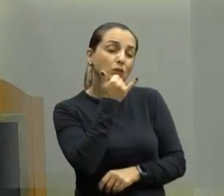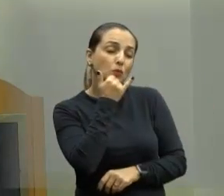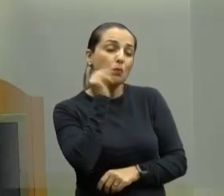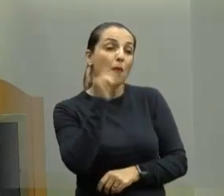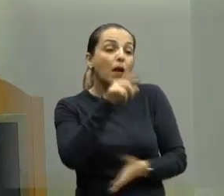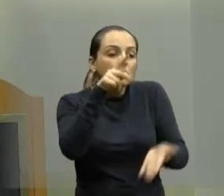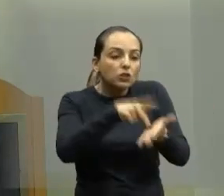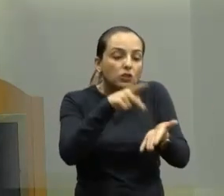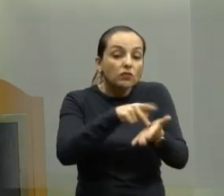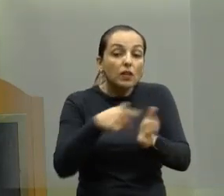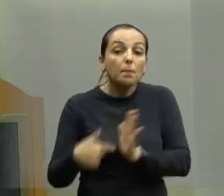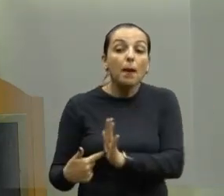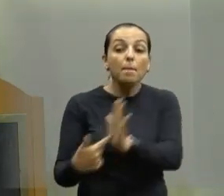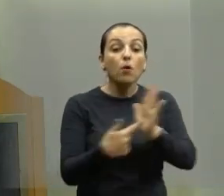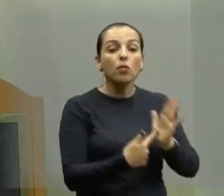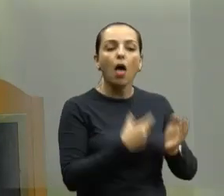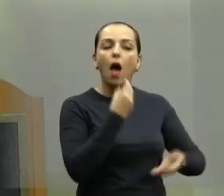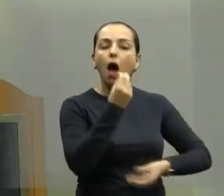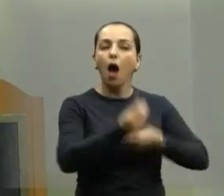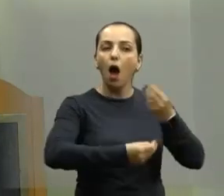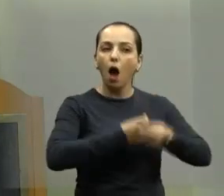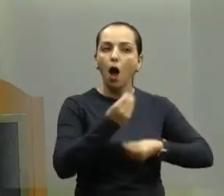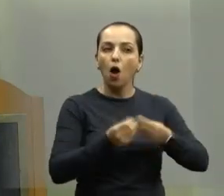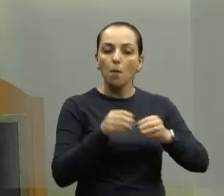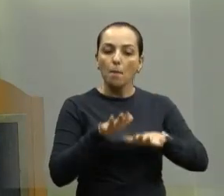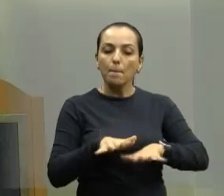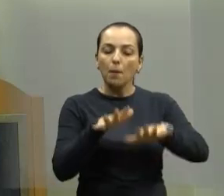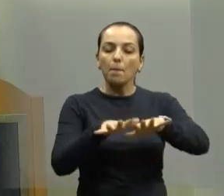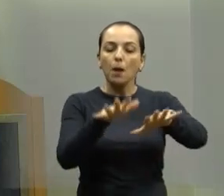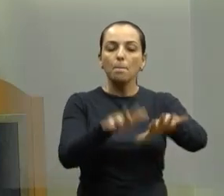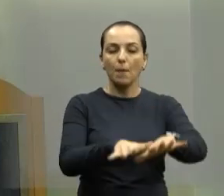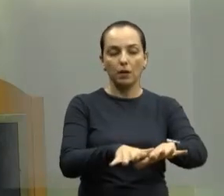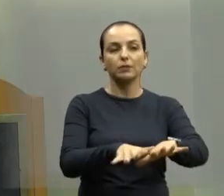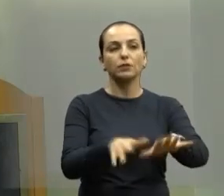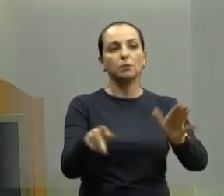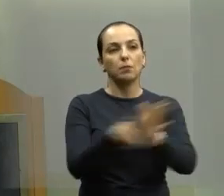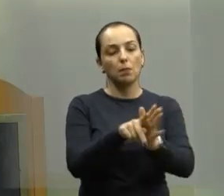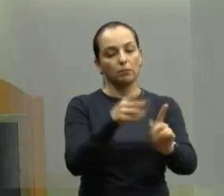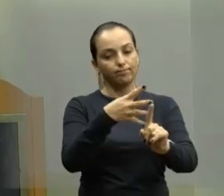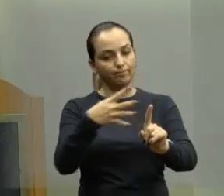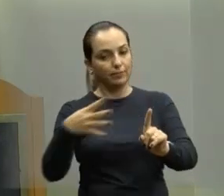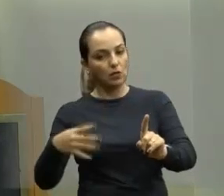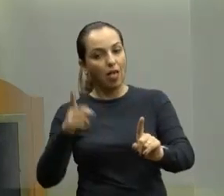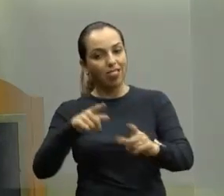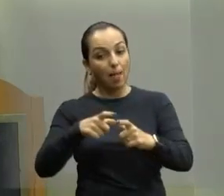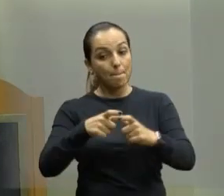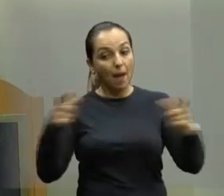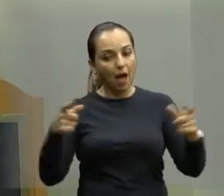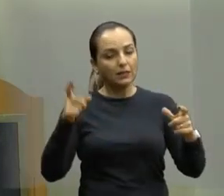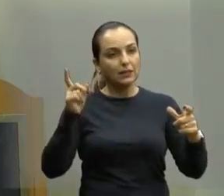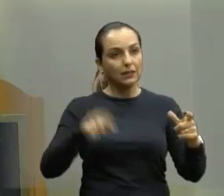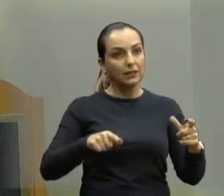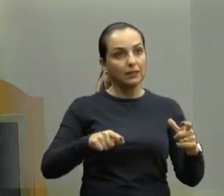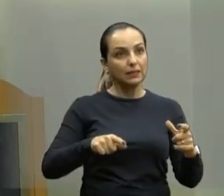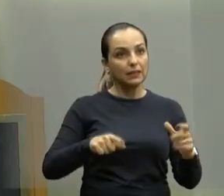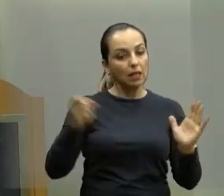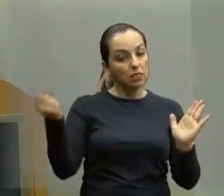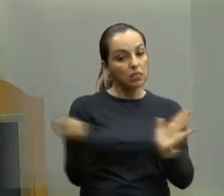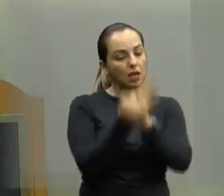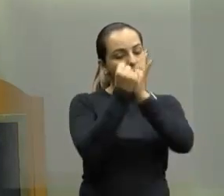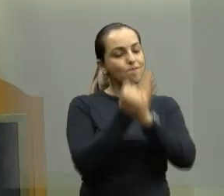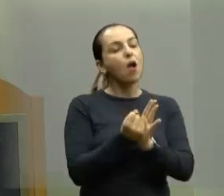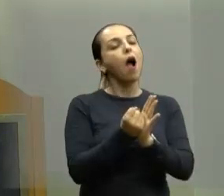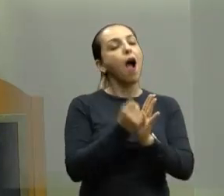de fato para mostrar a dimensão da parada do orgulho lgbtqia+ porque ela é grande ela é um ato simbólico